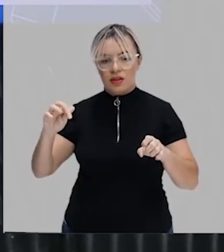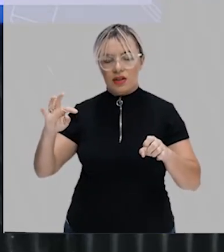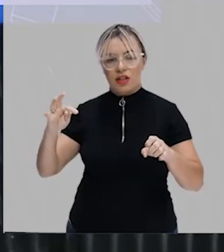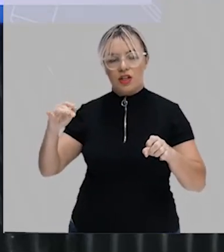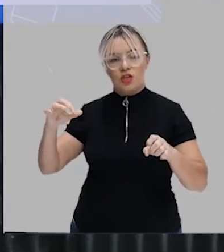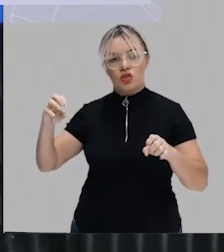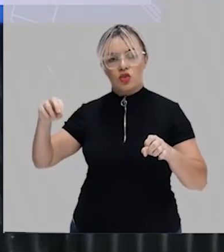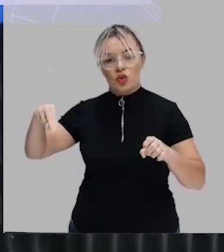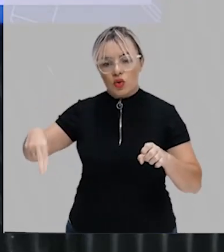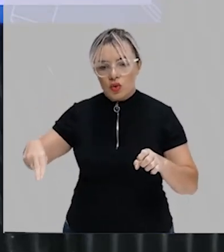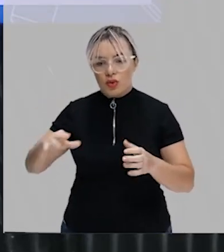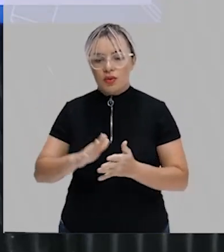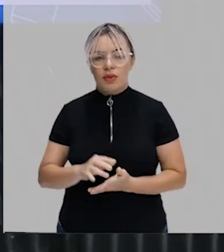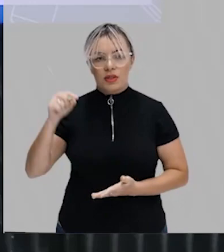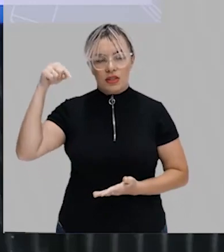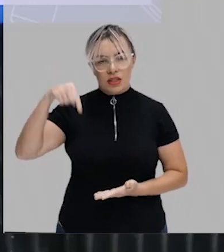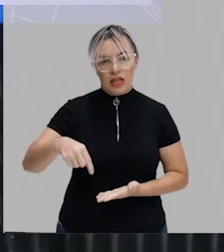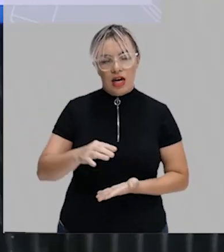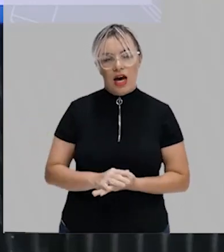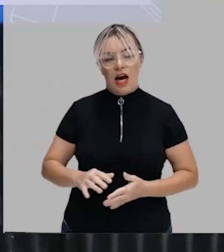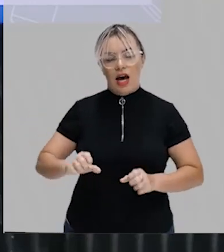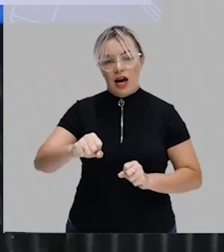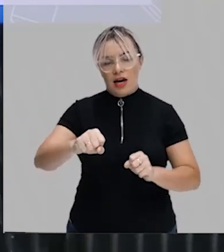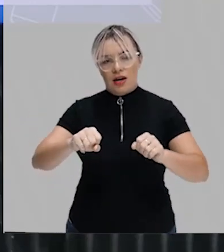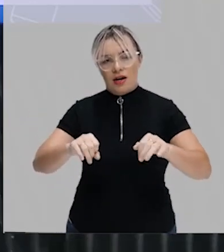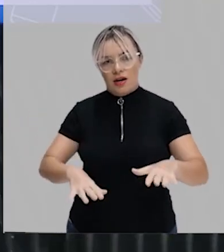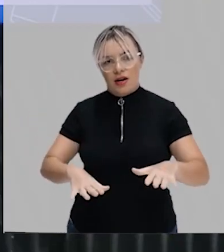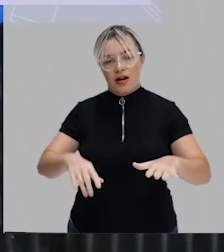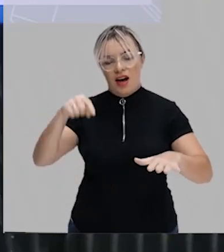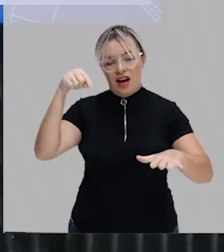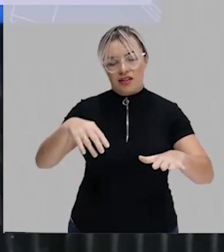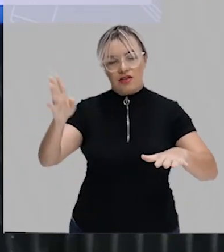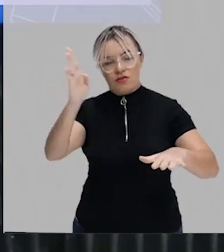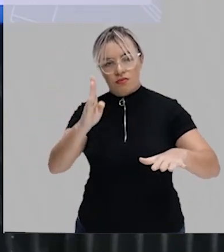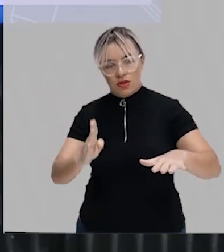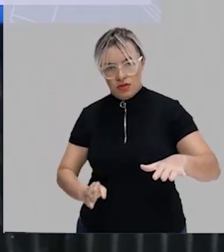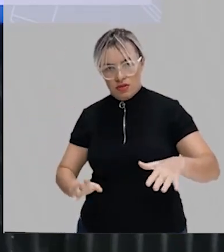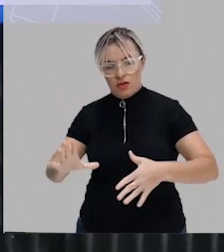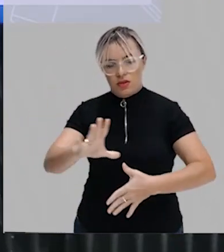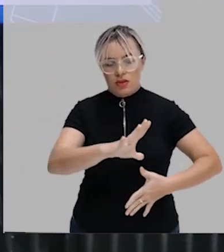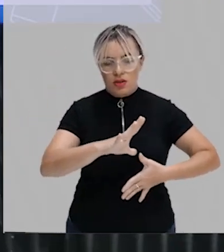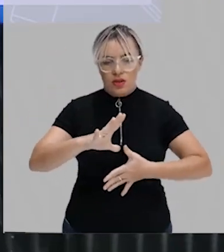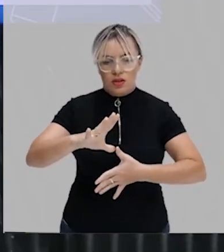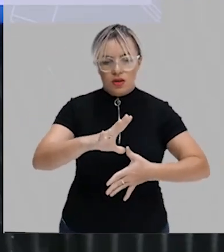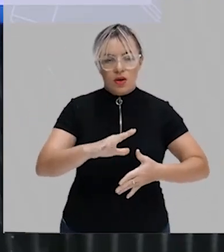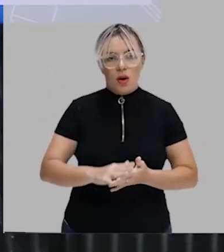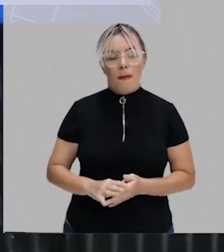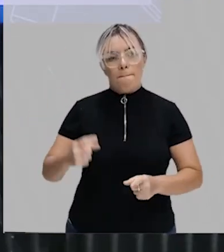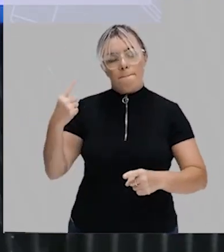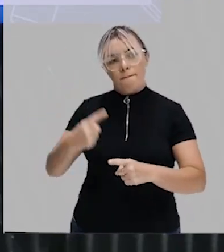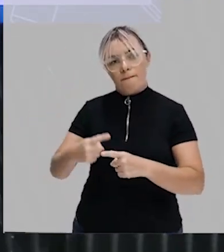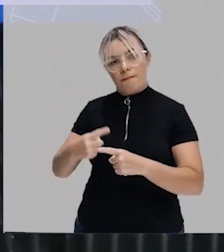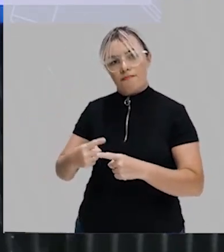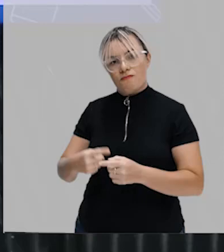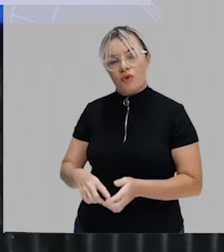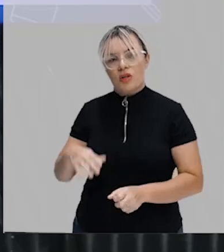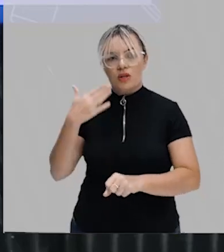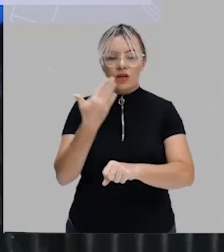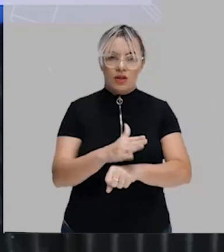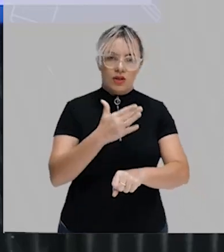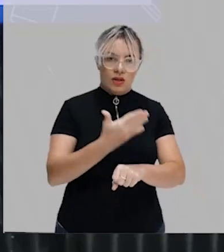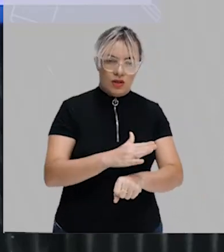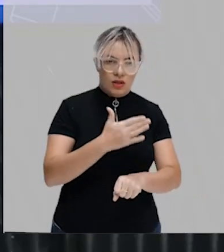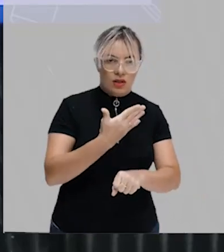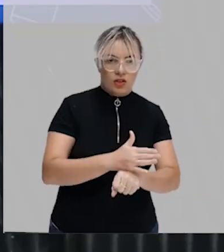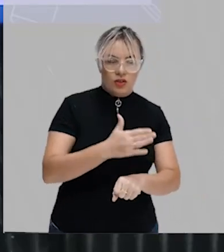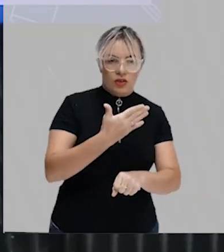plantation vai se estabelecer nessa colônia, por conta da atividade da agromanufatura